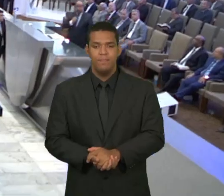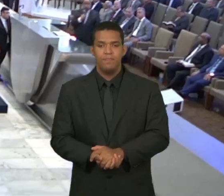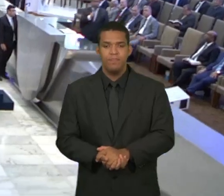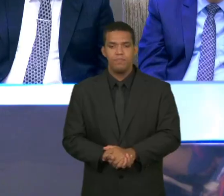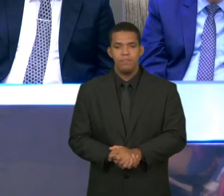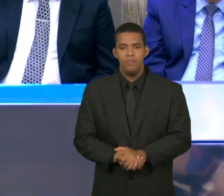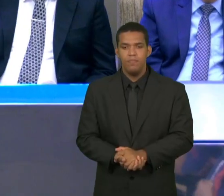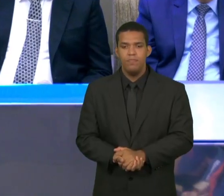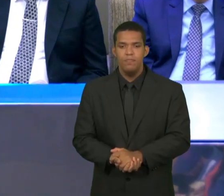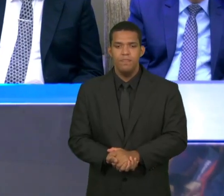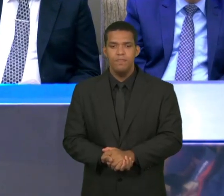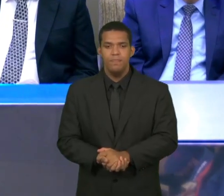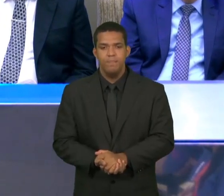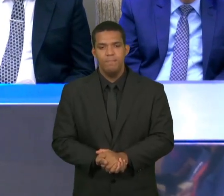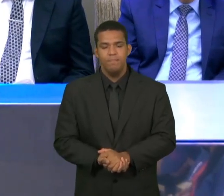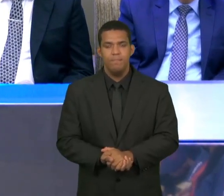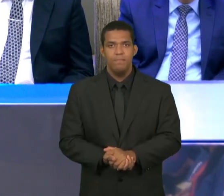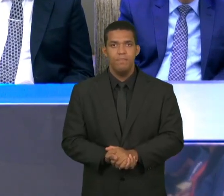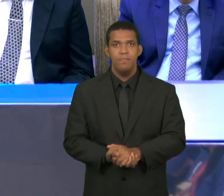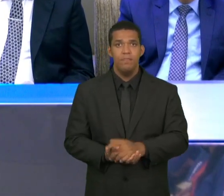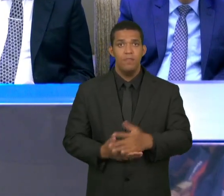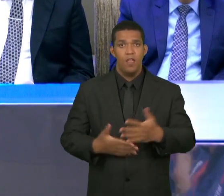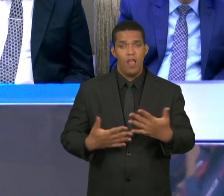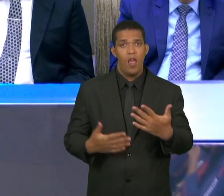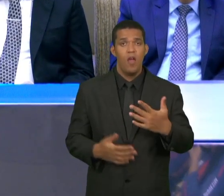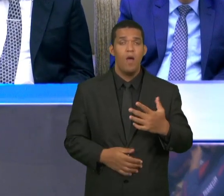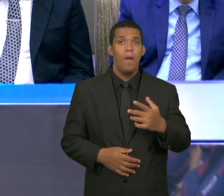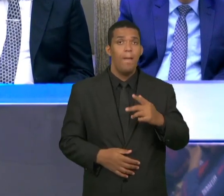Só vai subir quem ama a vinda do Senhor.